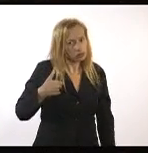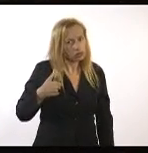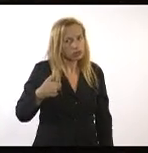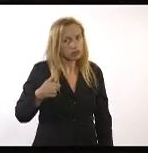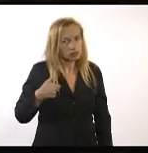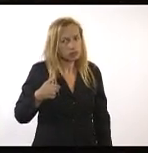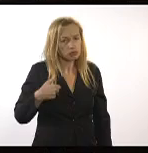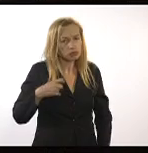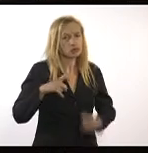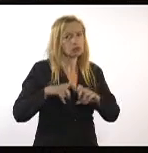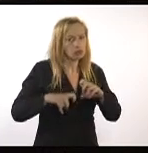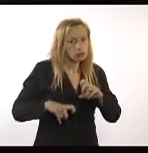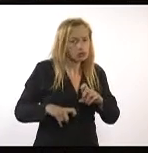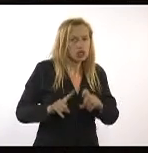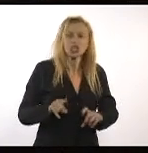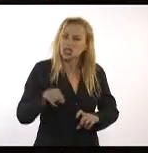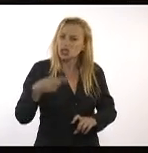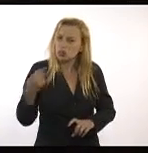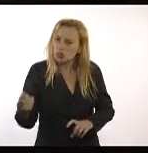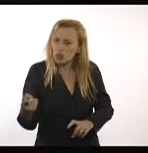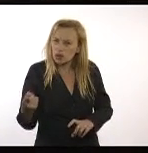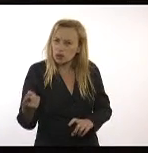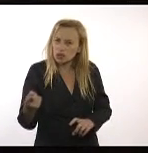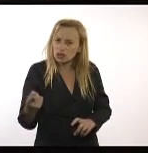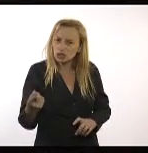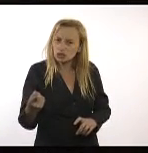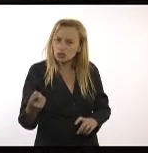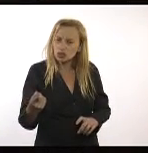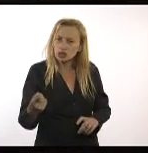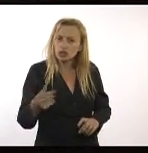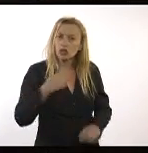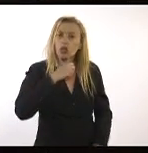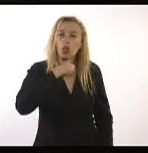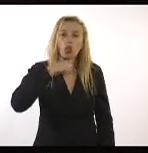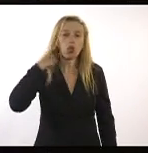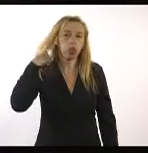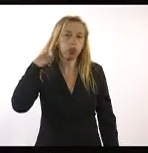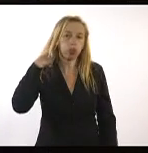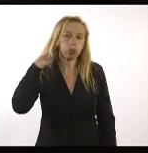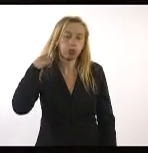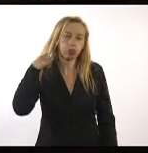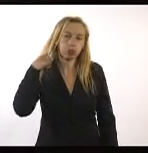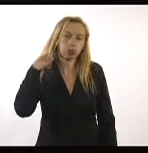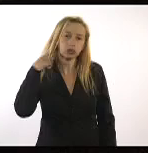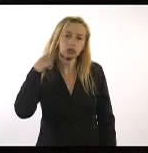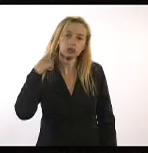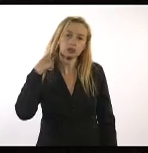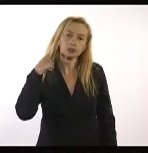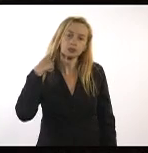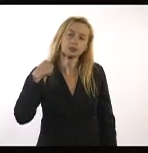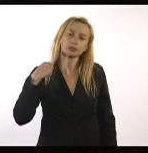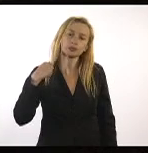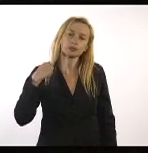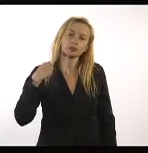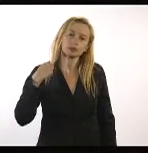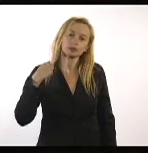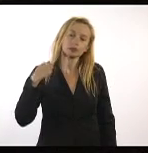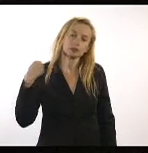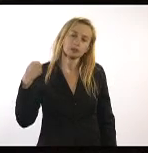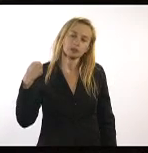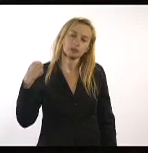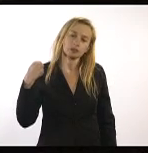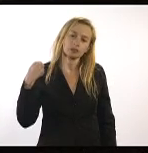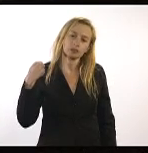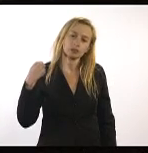estuprado depois ele foi estrangulado e em